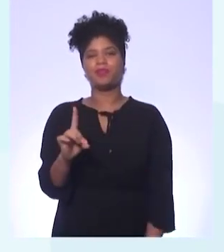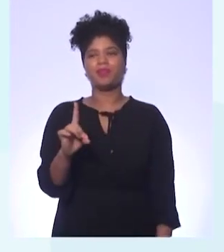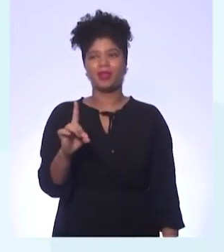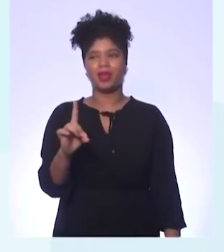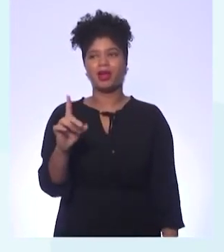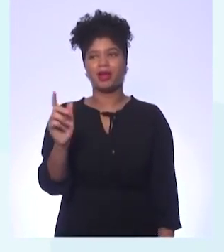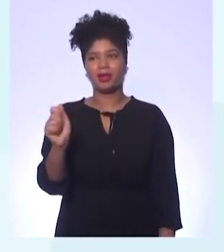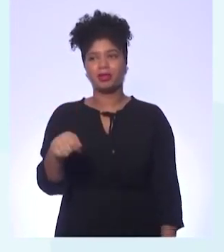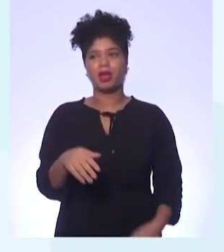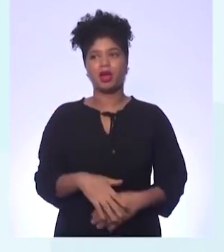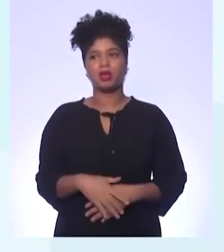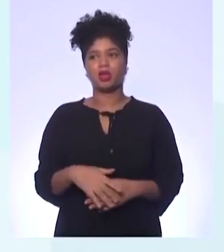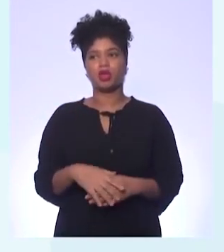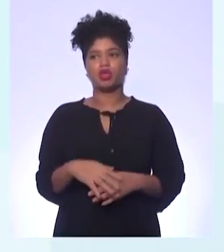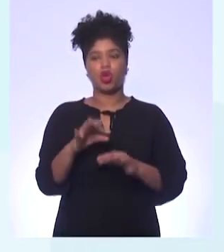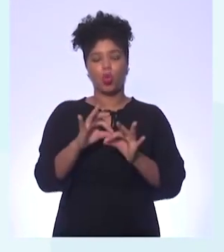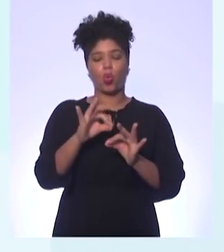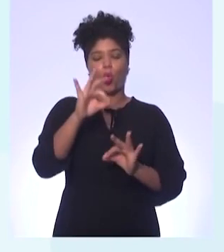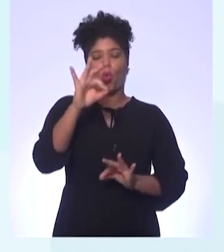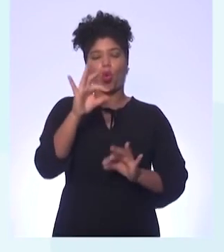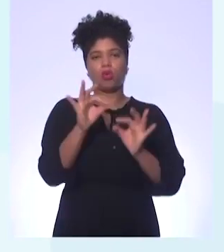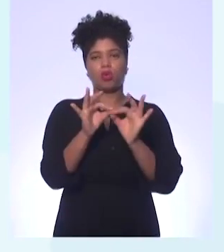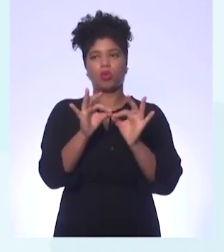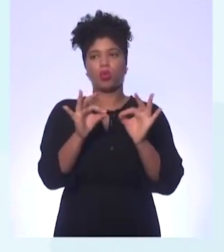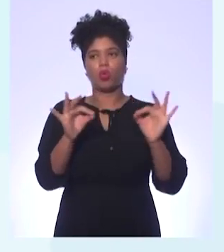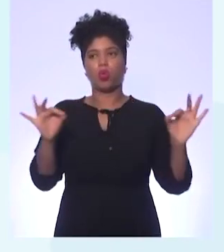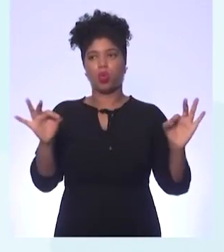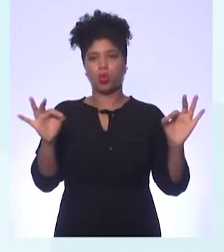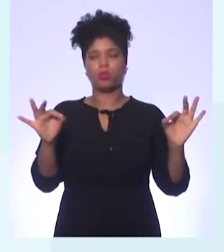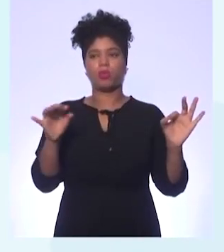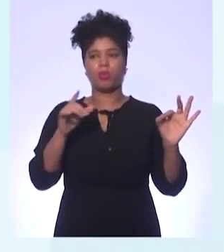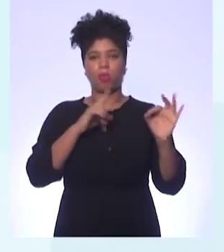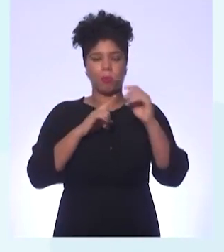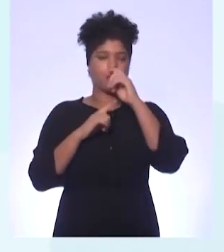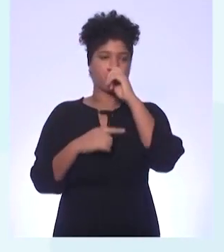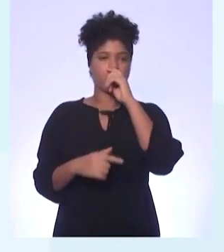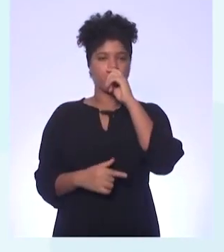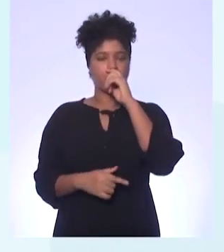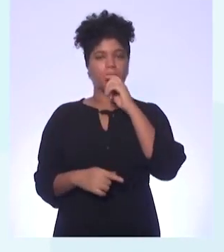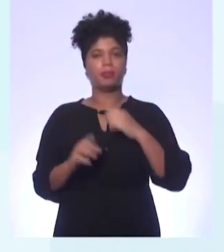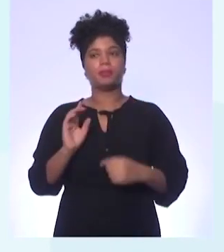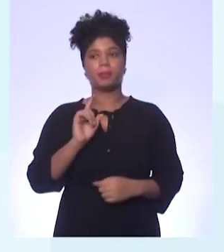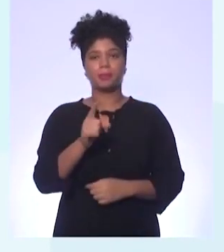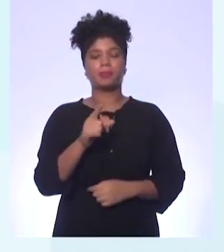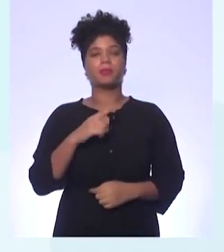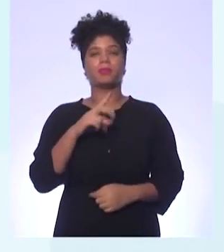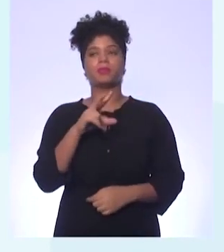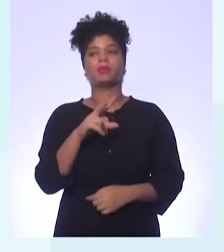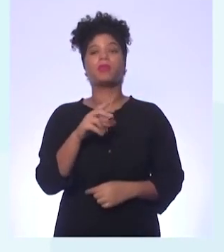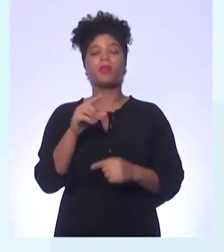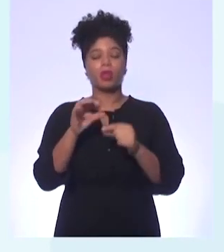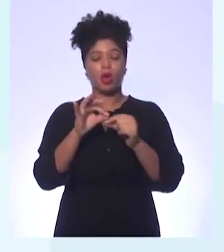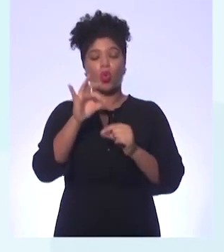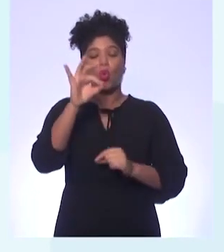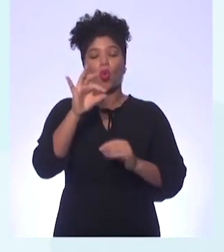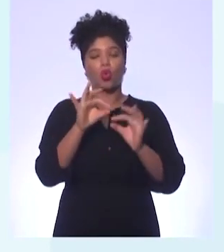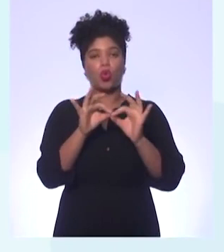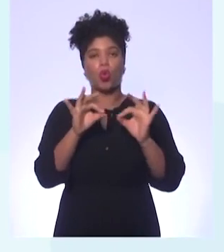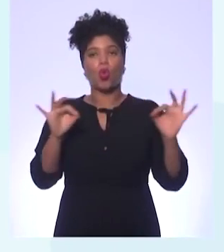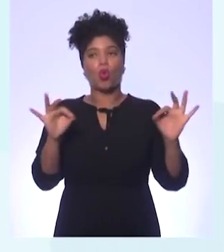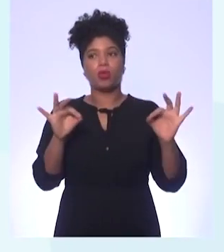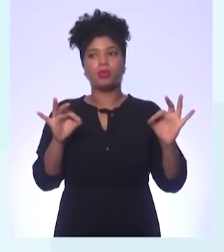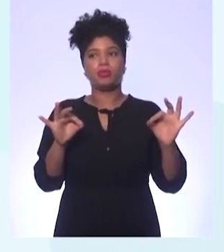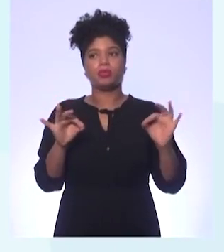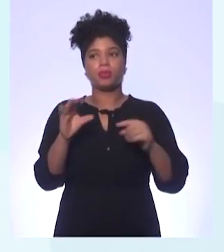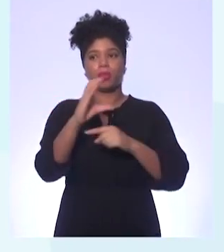E o diâmetro, como é de uma ponta até a outra, ó, de uma ponta até a outra, ele aqui no meio você tem 2 raios. Então, a gente troca esse d por